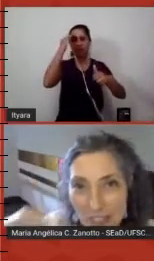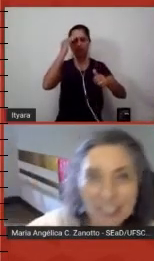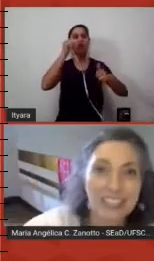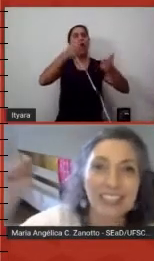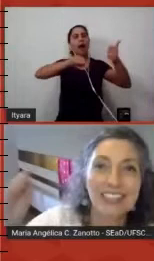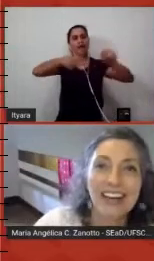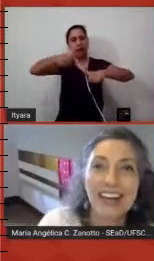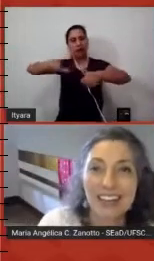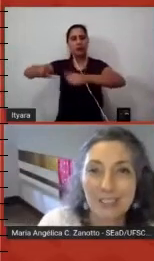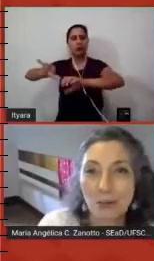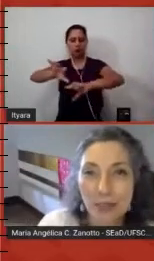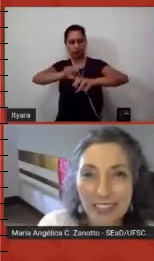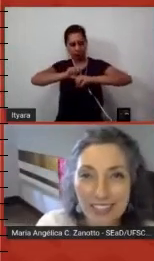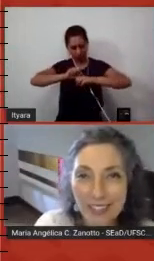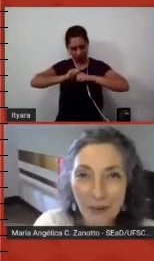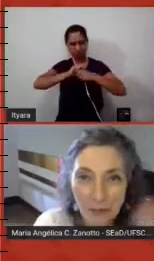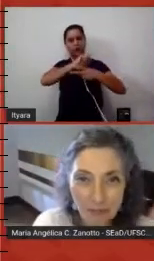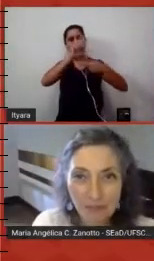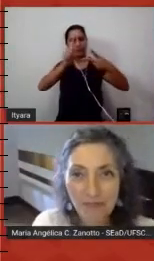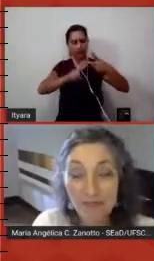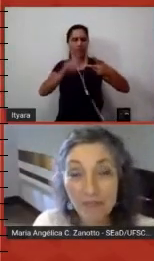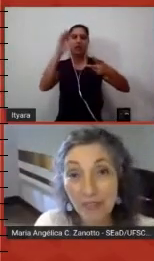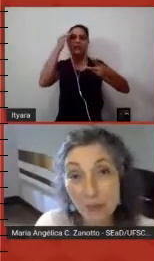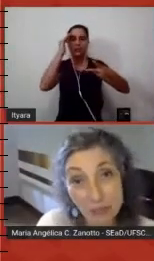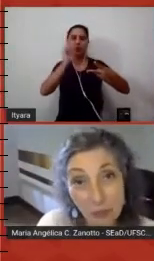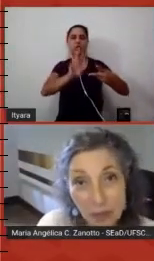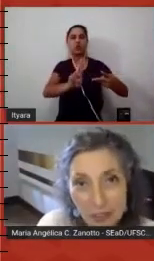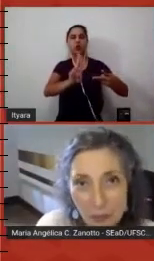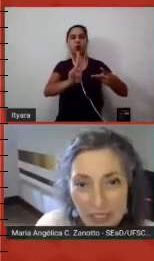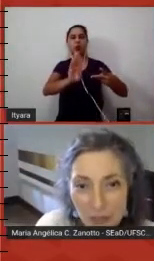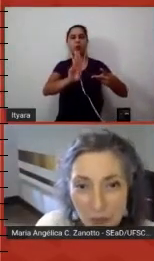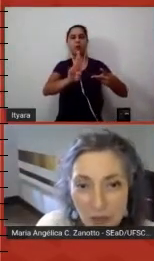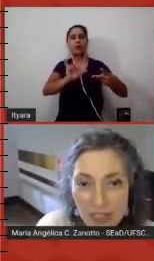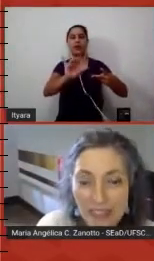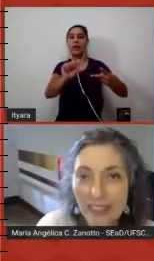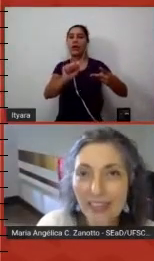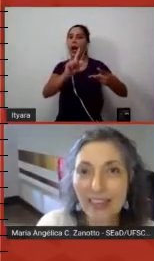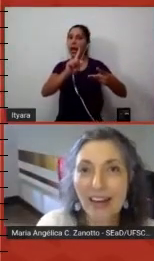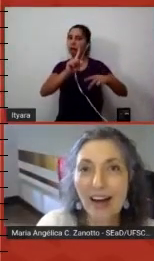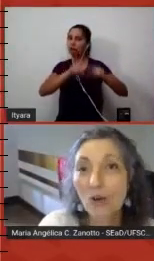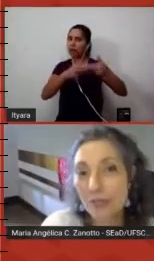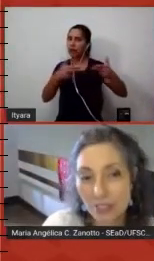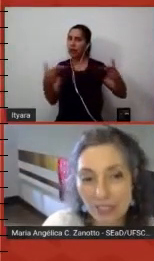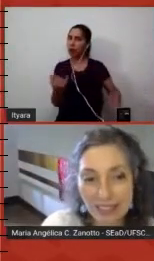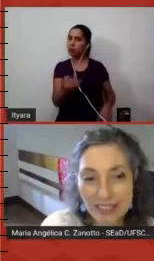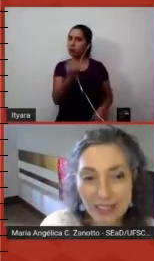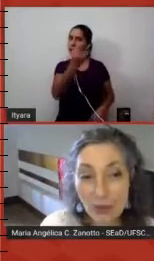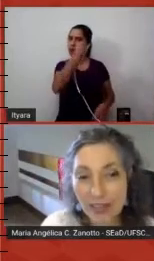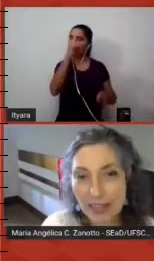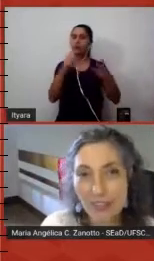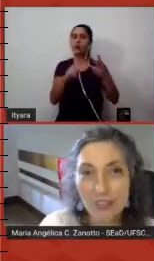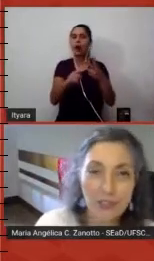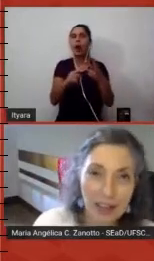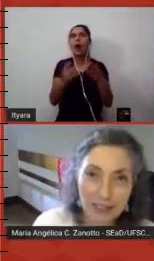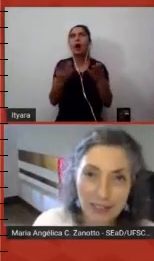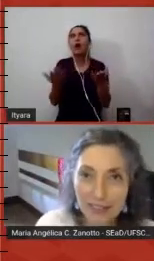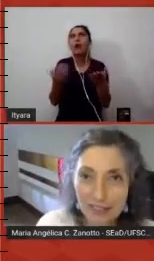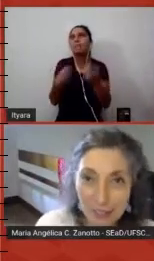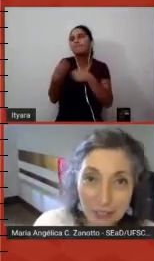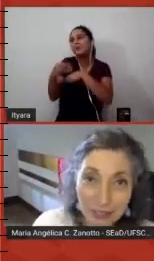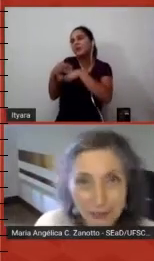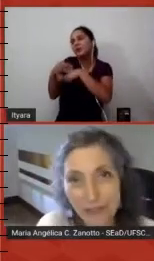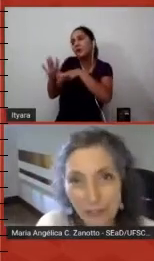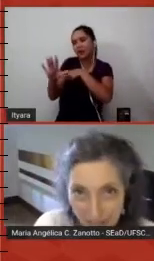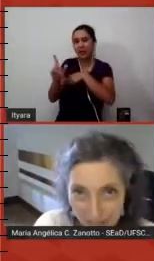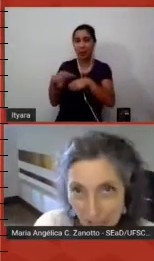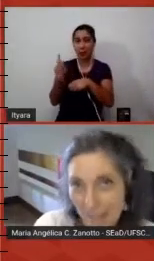formativa, entendi que as rubricas são um instrumento poderoso, assim, algumas dicas, assim, do que a gente faz e o que